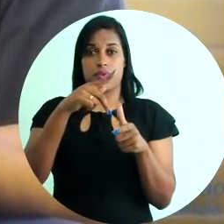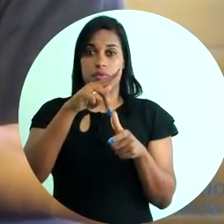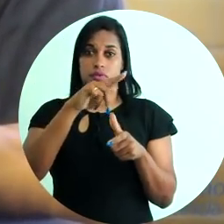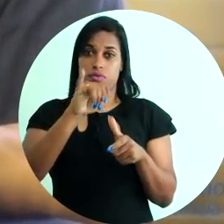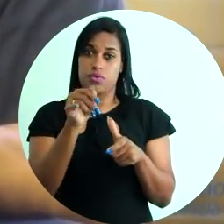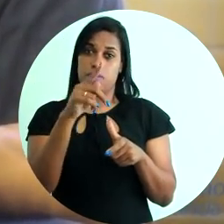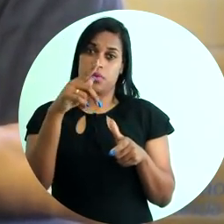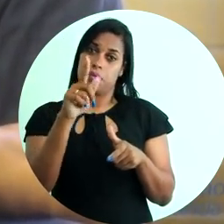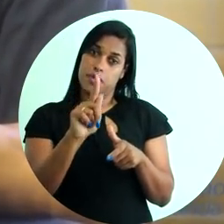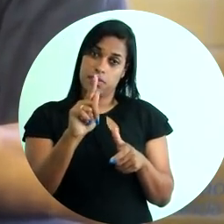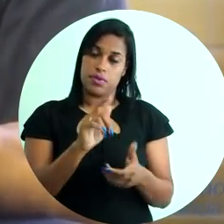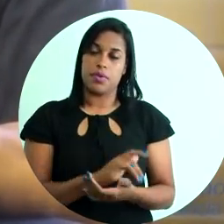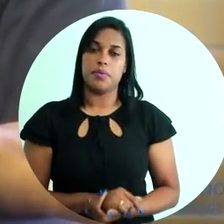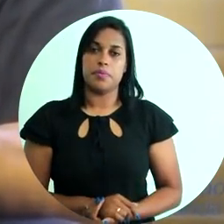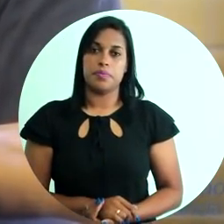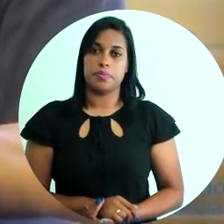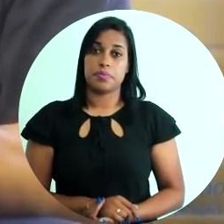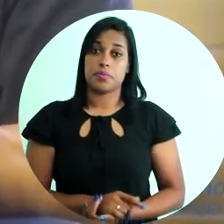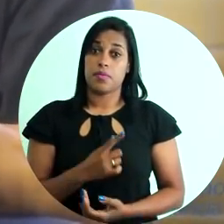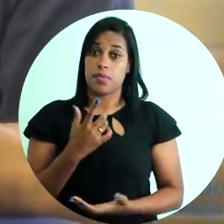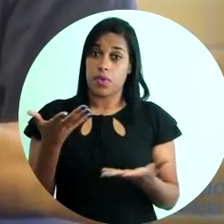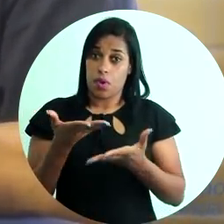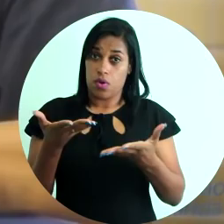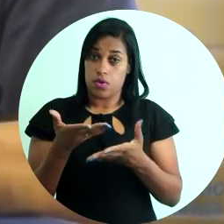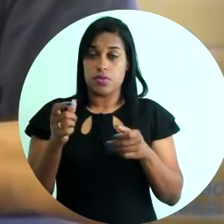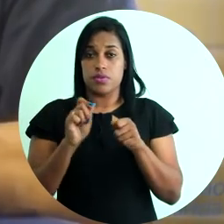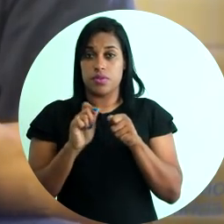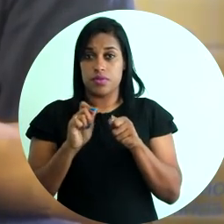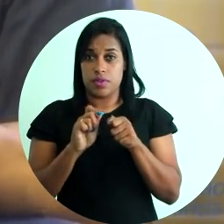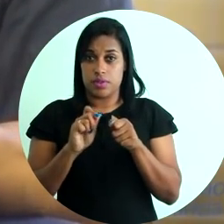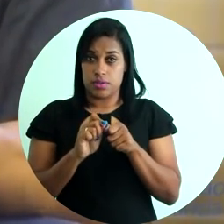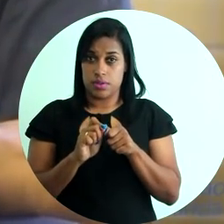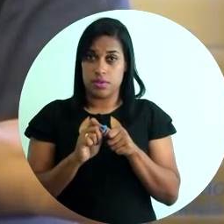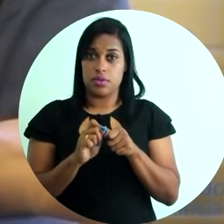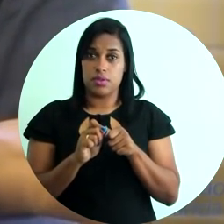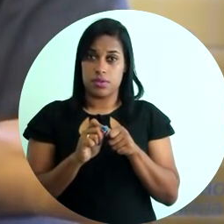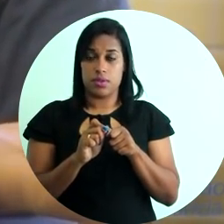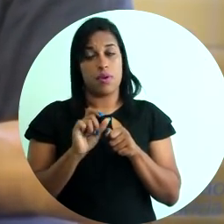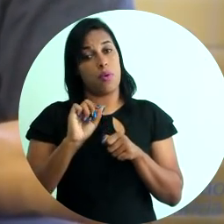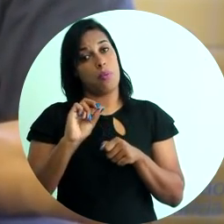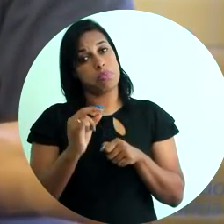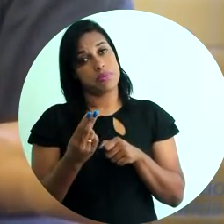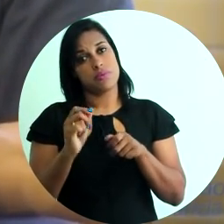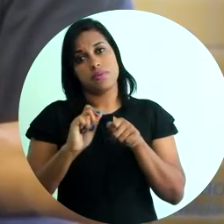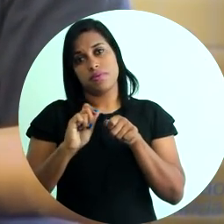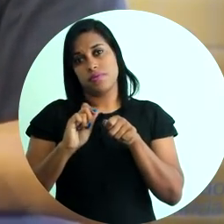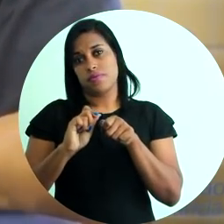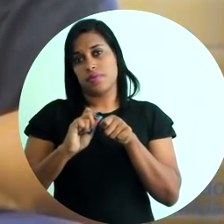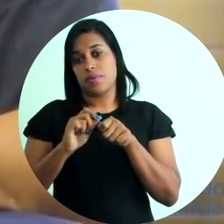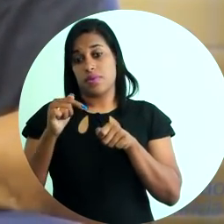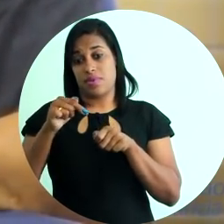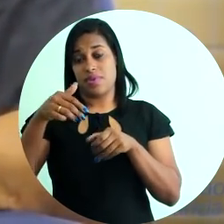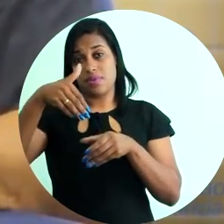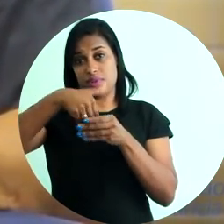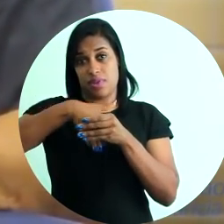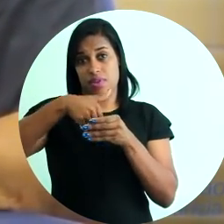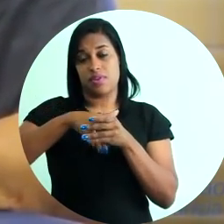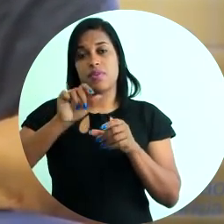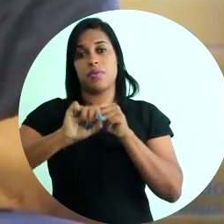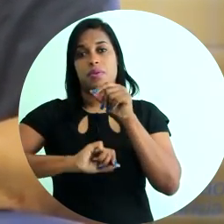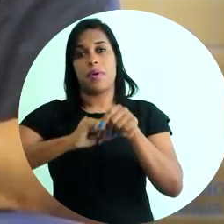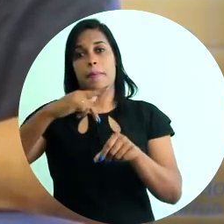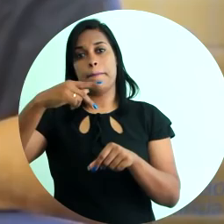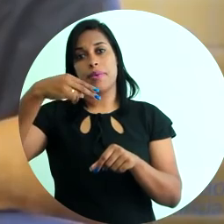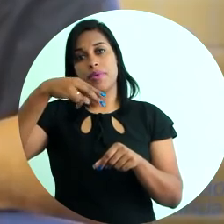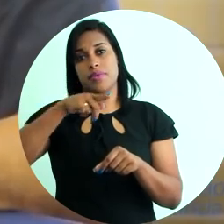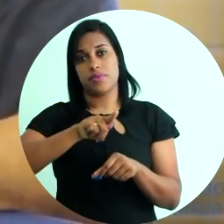JPG. Então, geralmente, o que nós fazemos, ou o que se faz em relação à manipulação desses arquivos, os arquivos